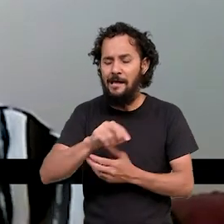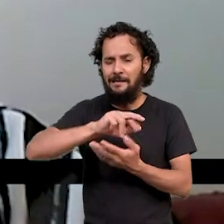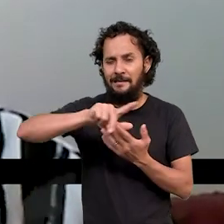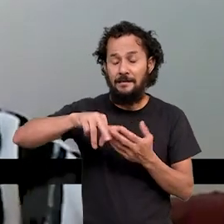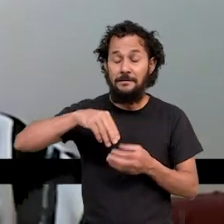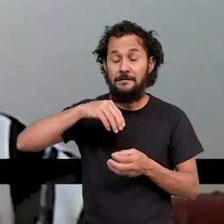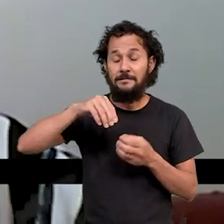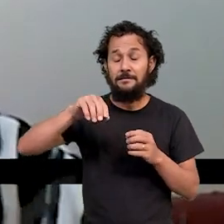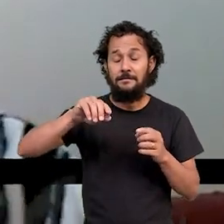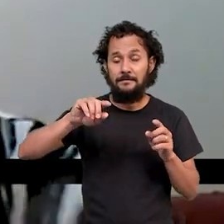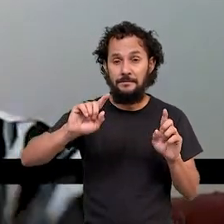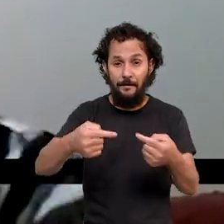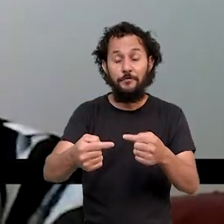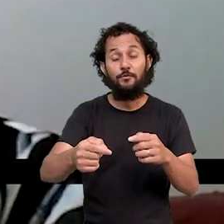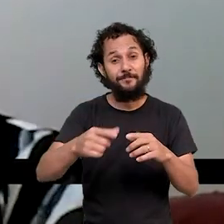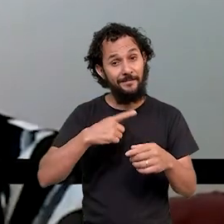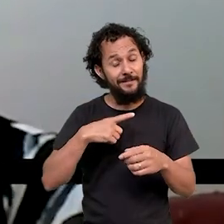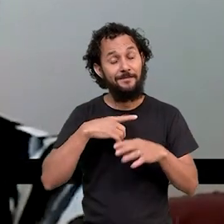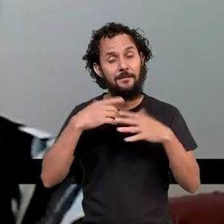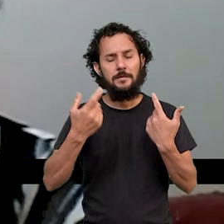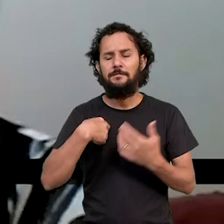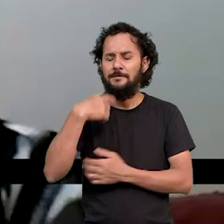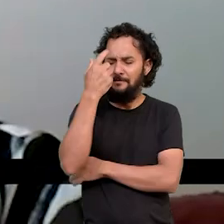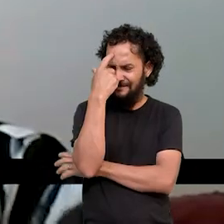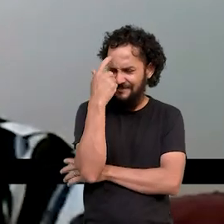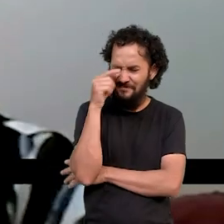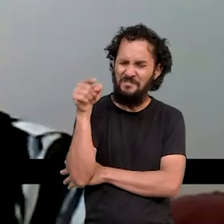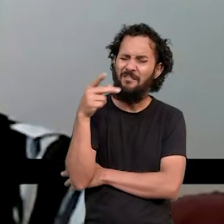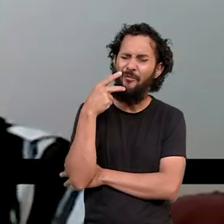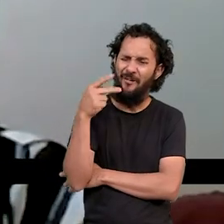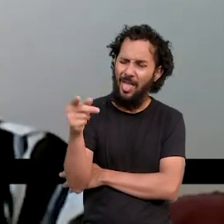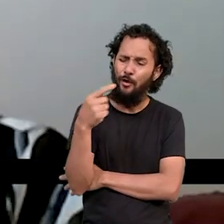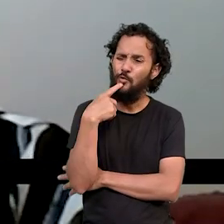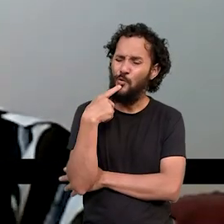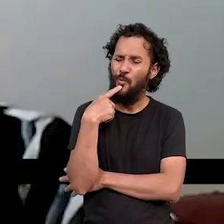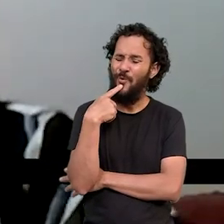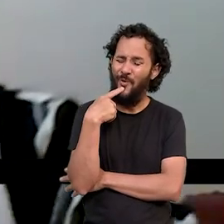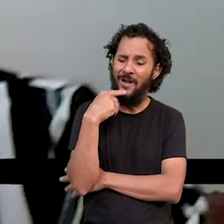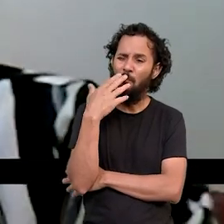muitos desafios. E aí eu fiquei muito pensando, quando a senhora coloca aqui, né,